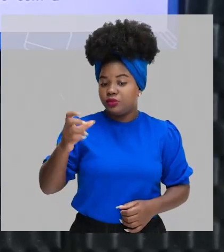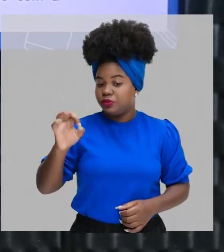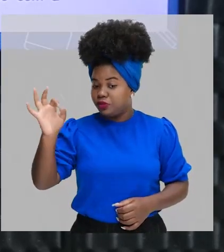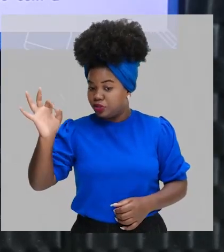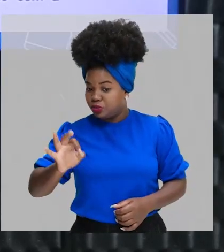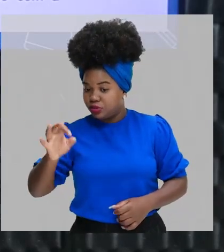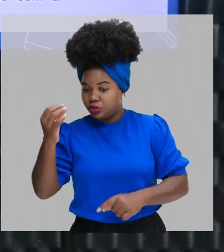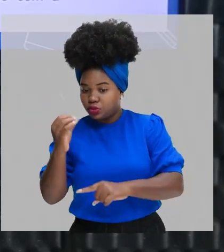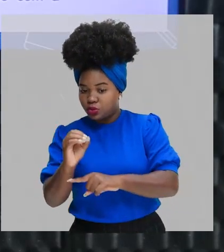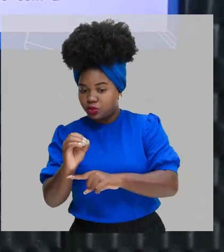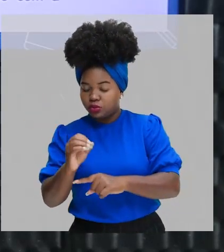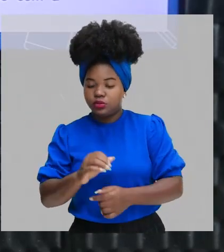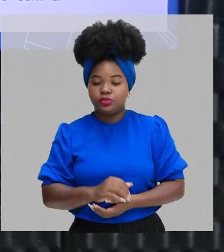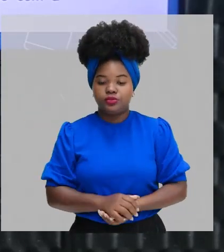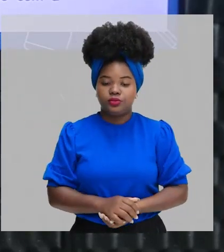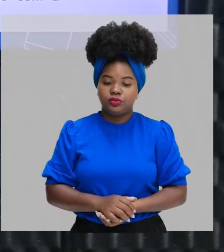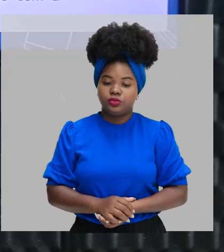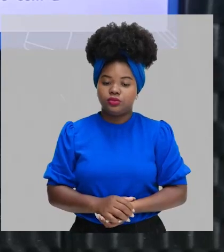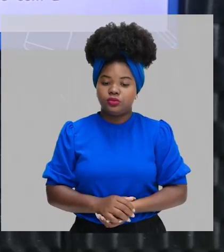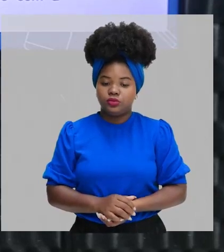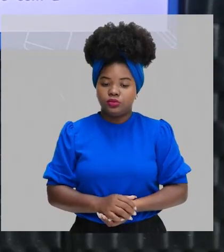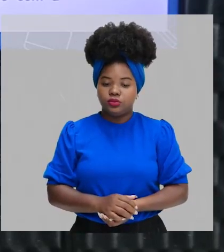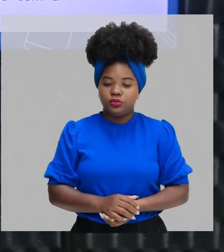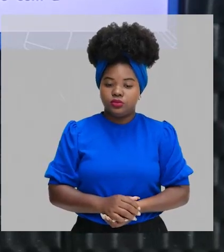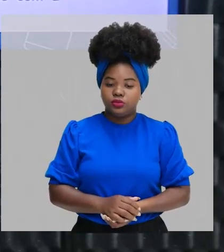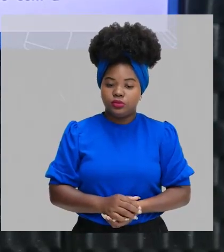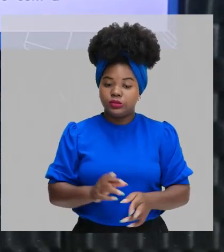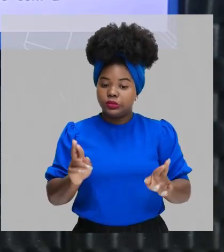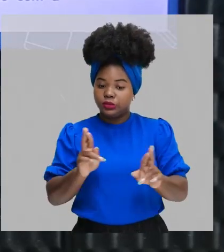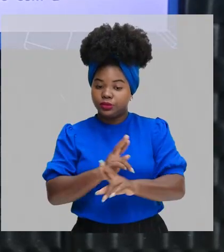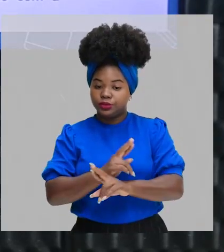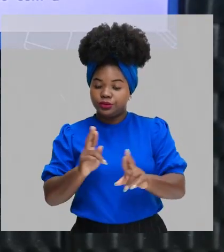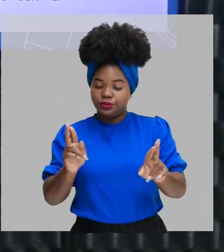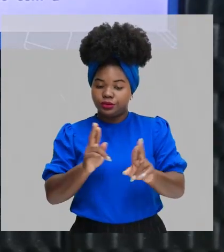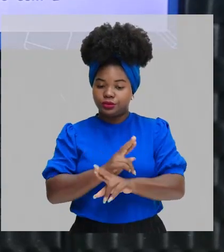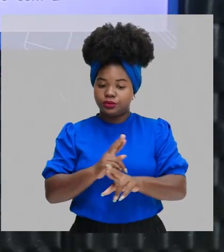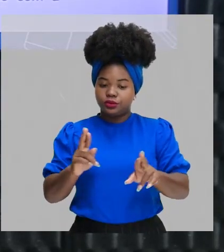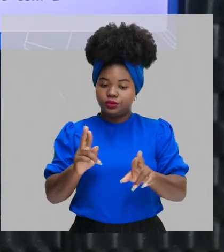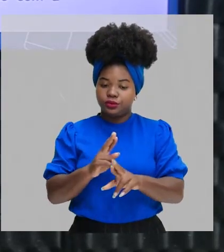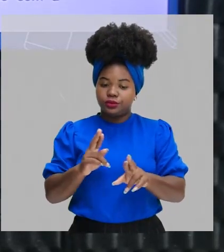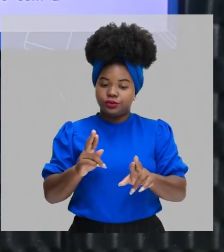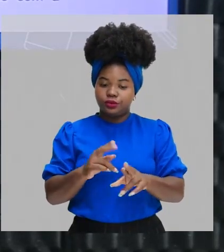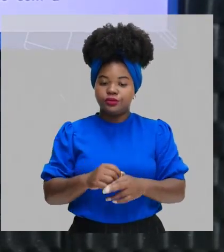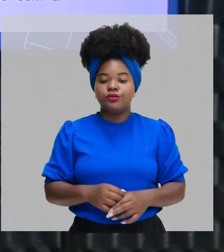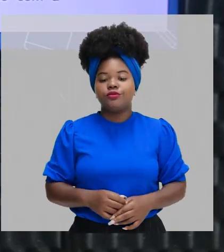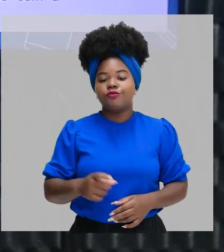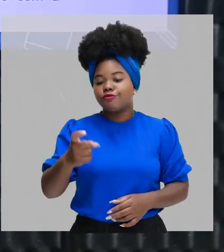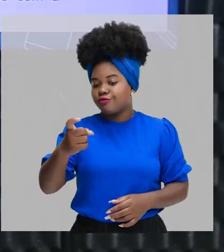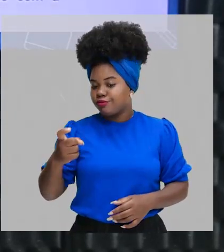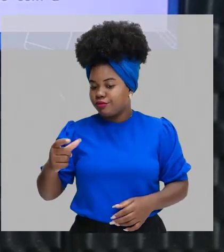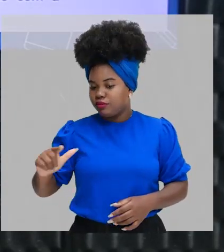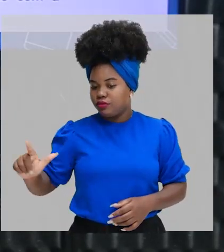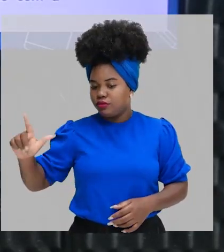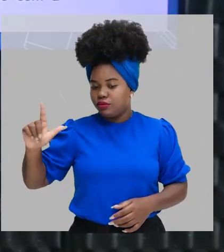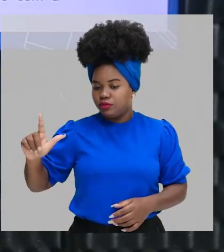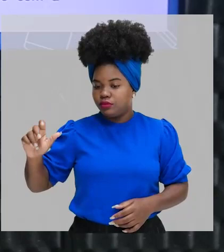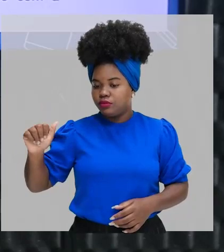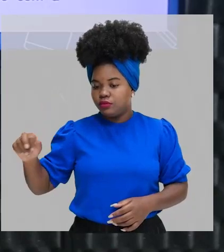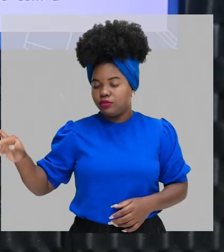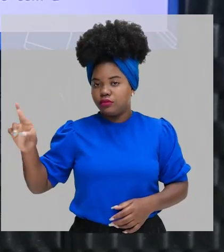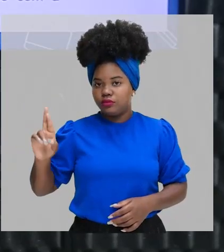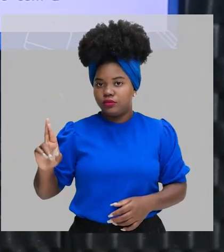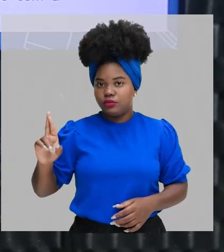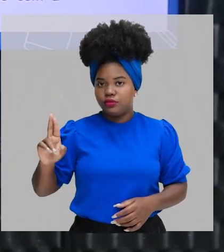de oxigênio, vai interagir, né? Vai precisar, na verdade, de X litros do